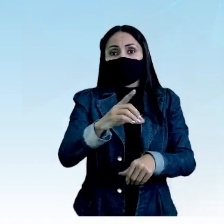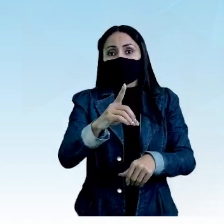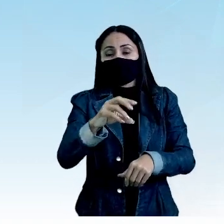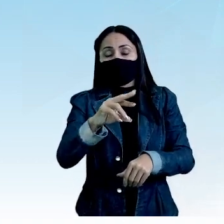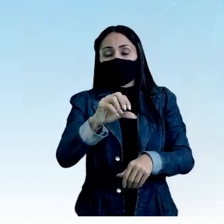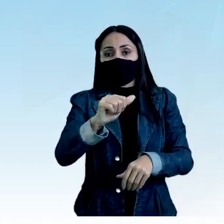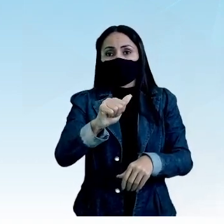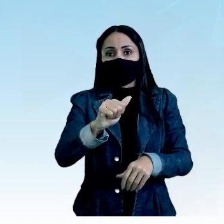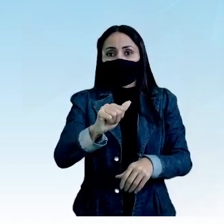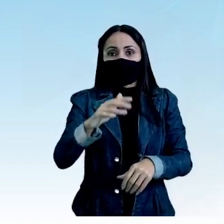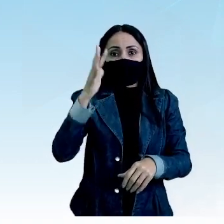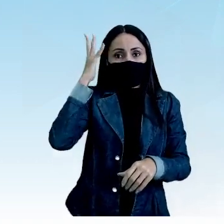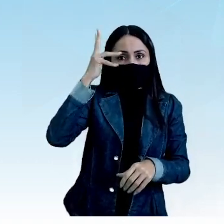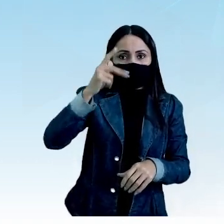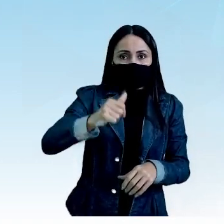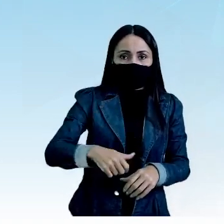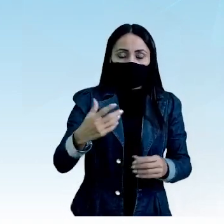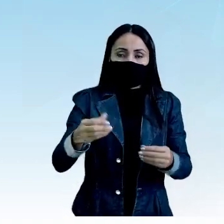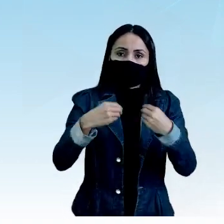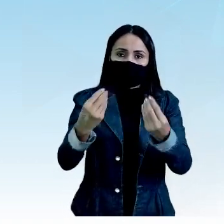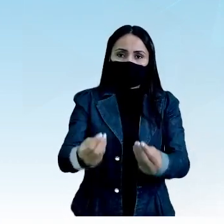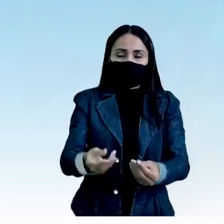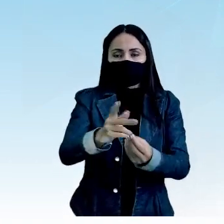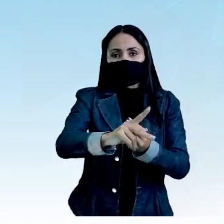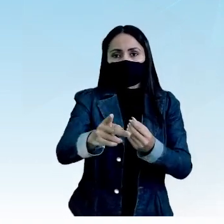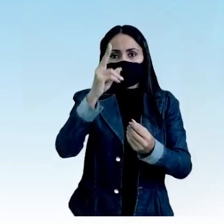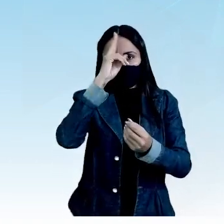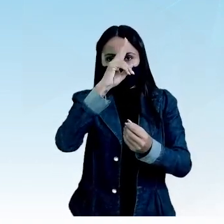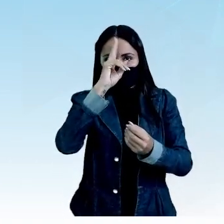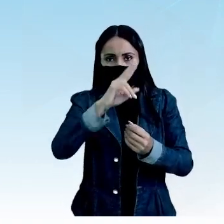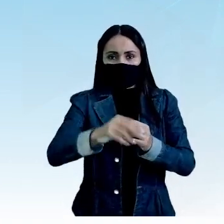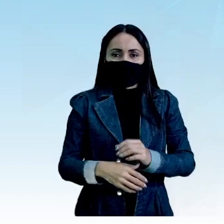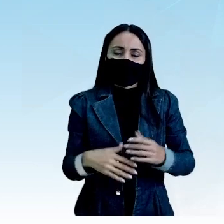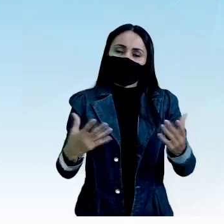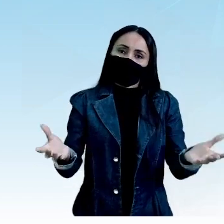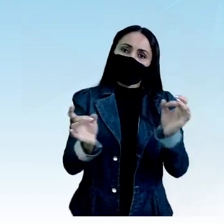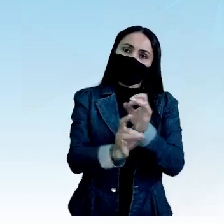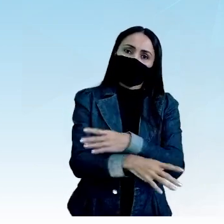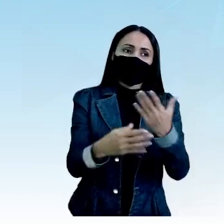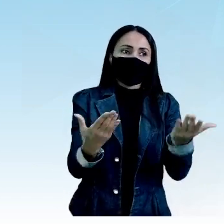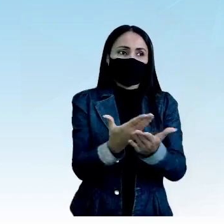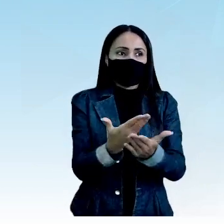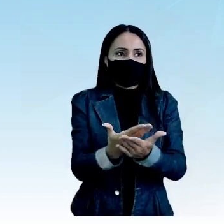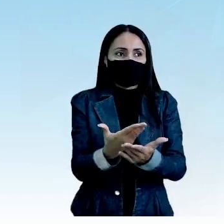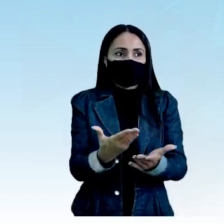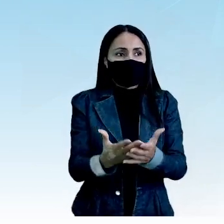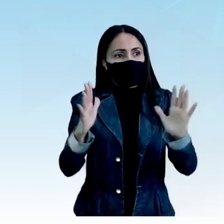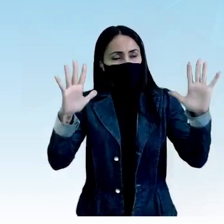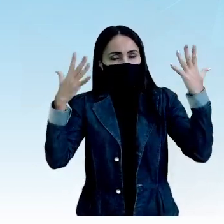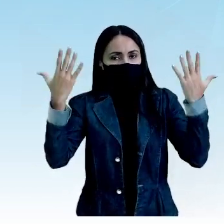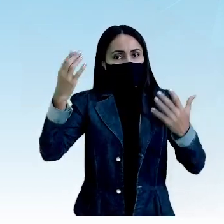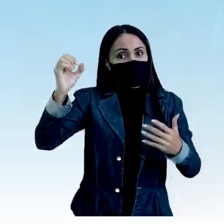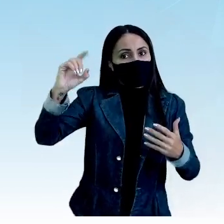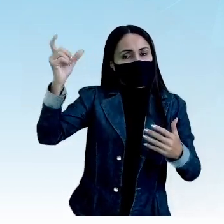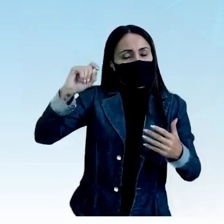resumozinho e entregasse para o seu professor de história. É isso aí. Então, por hoje é só essa pequena homenagem a Olinda, a